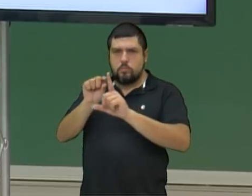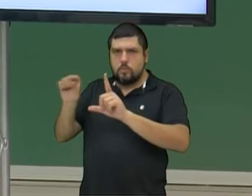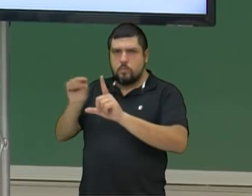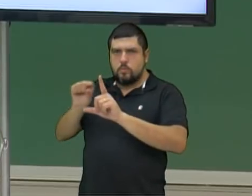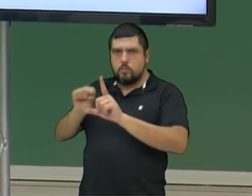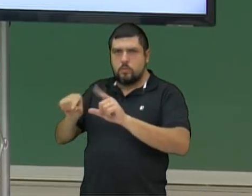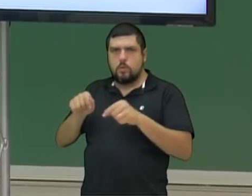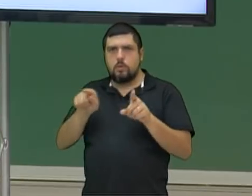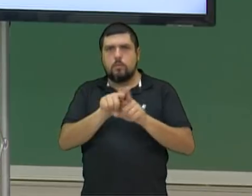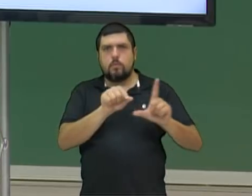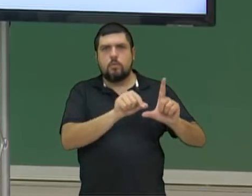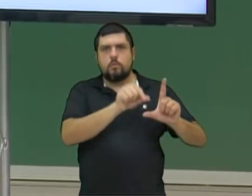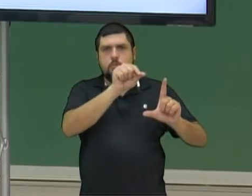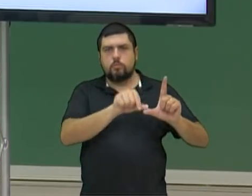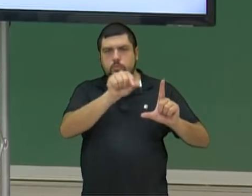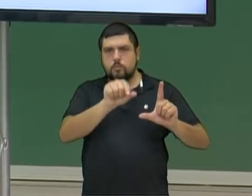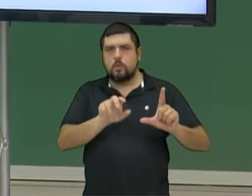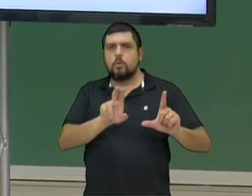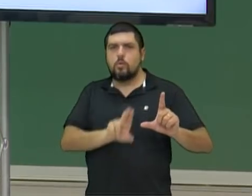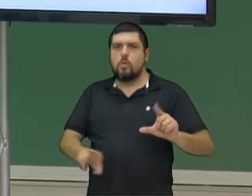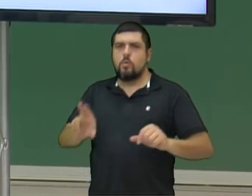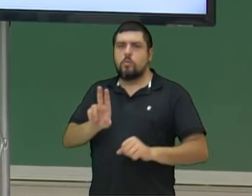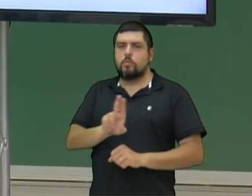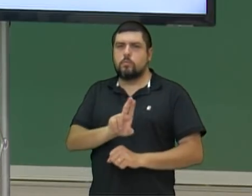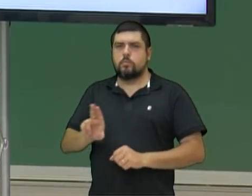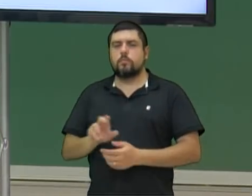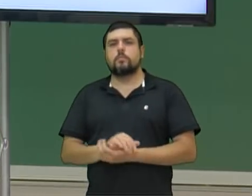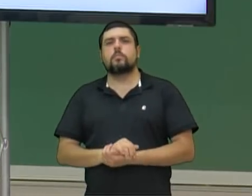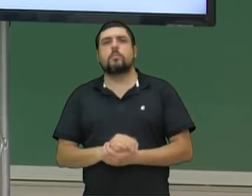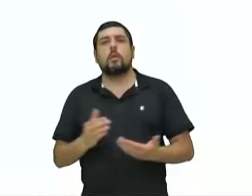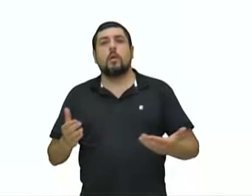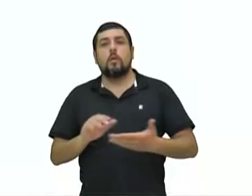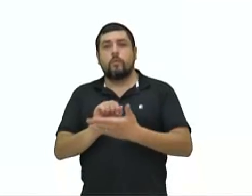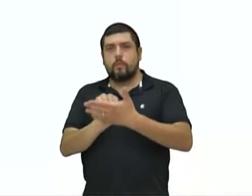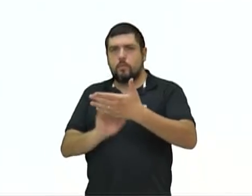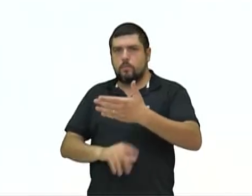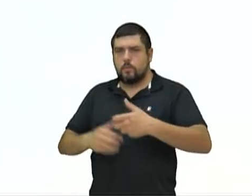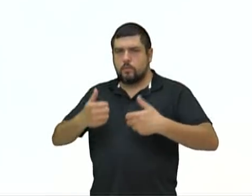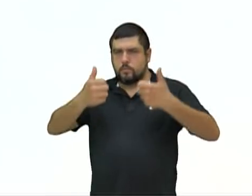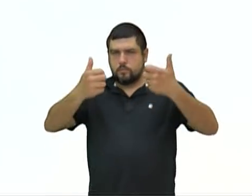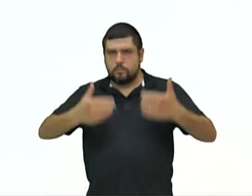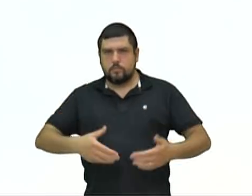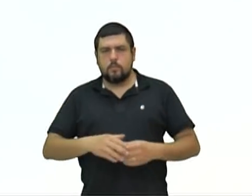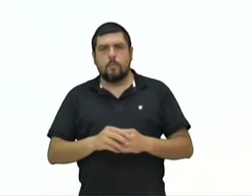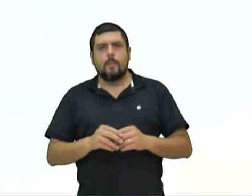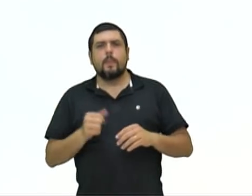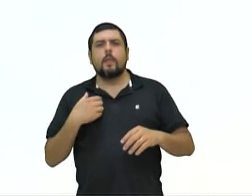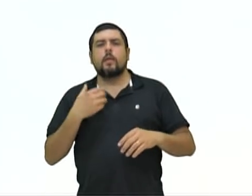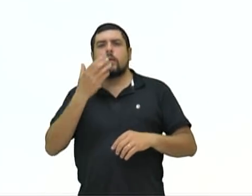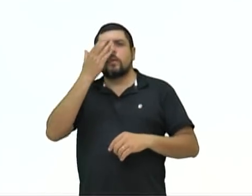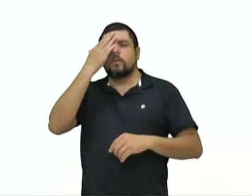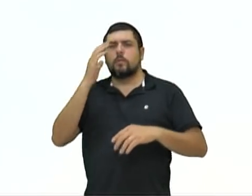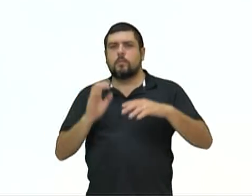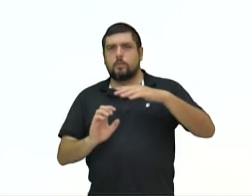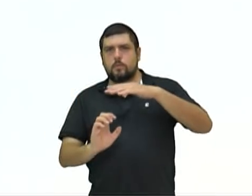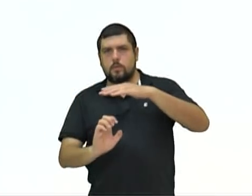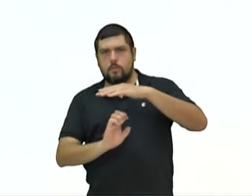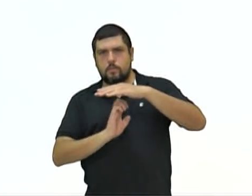tá bom? Então, vamos lá para uma atividade. Sabendo que em uma empresa,